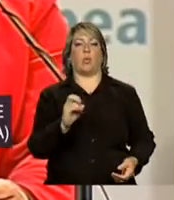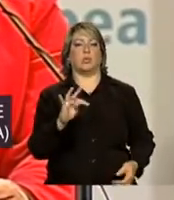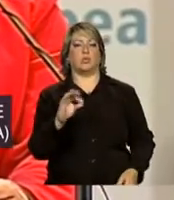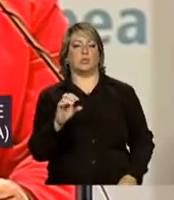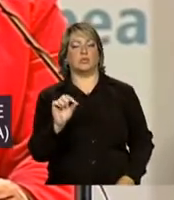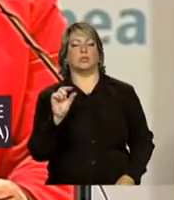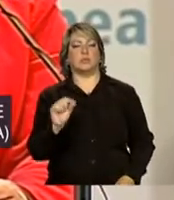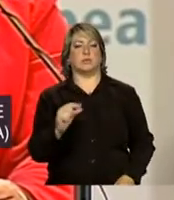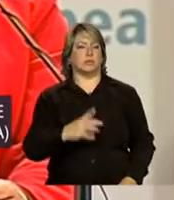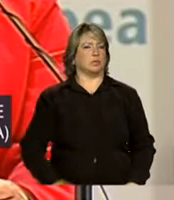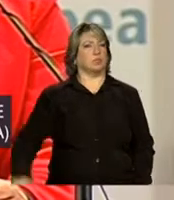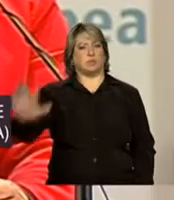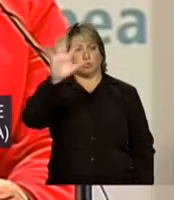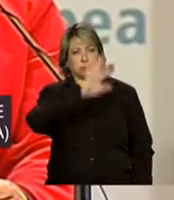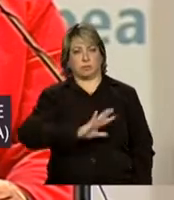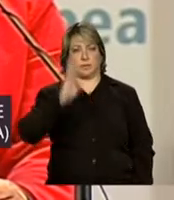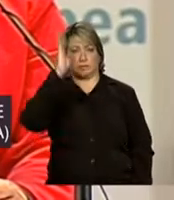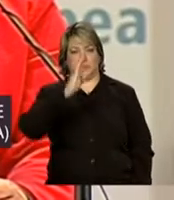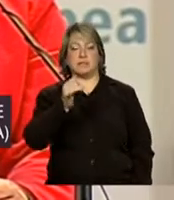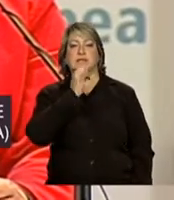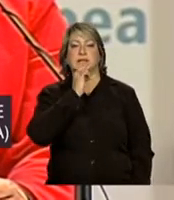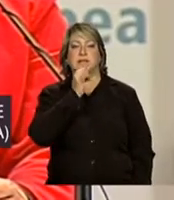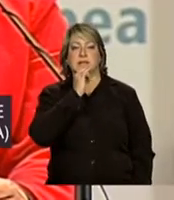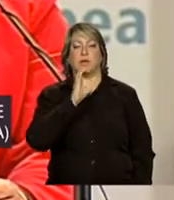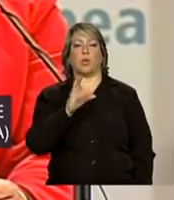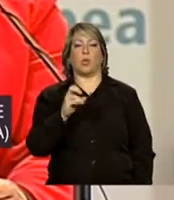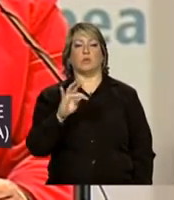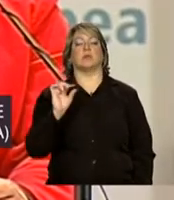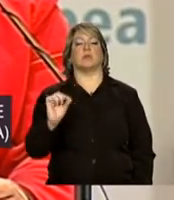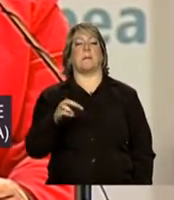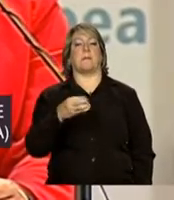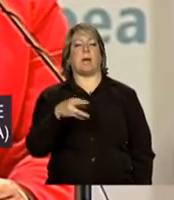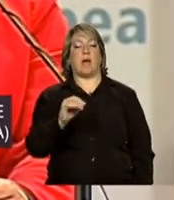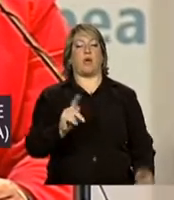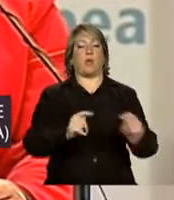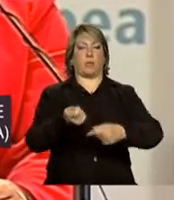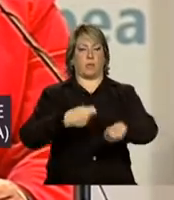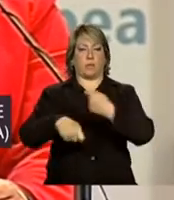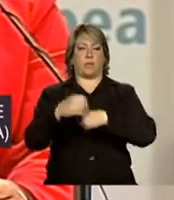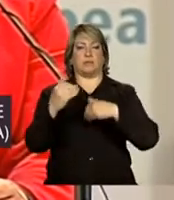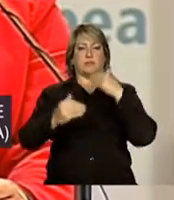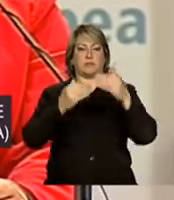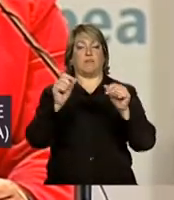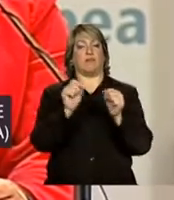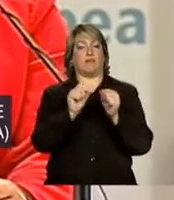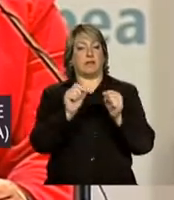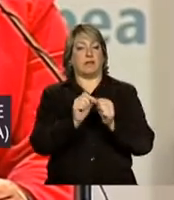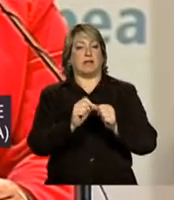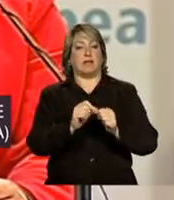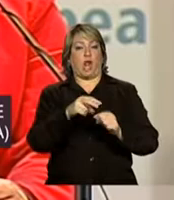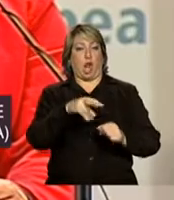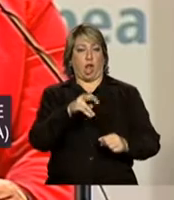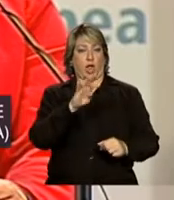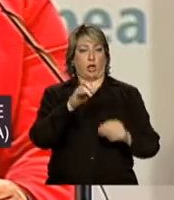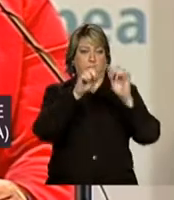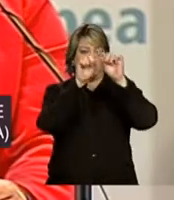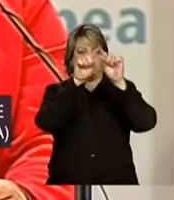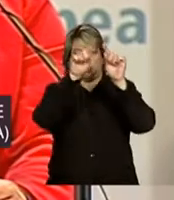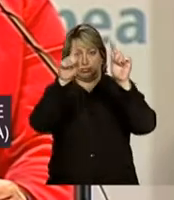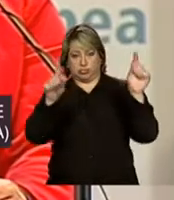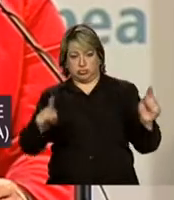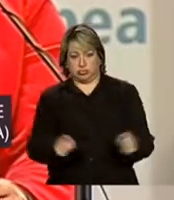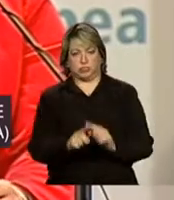o território nacional, como é o caso do curso de Macroeconomia e Desenvolvimento, ministrado desde a região norte até a região sul do